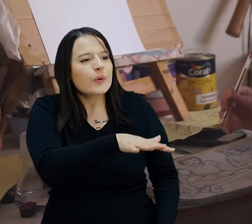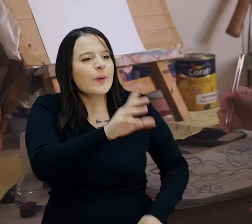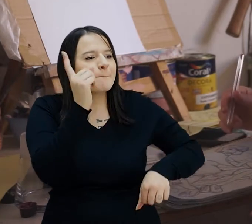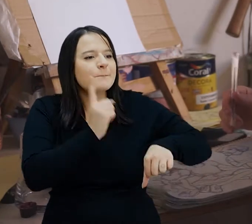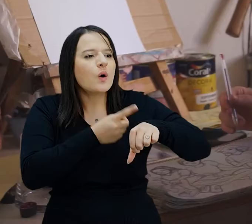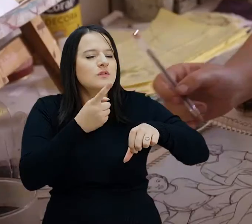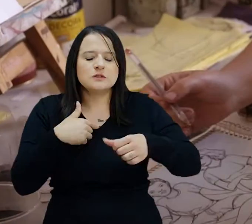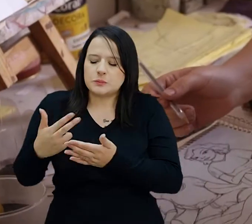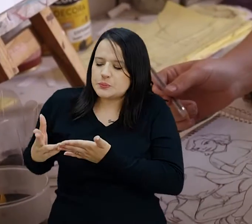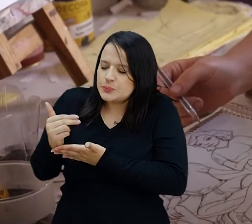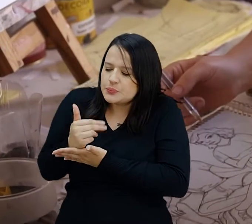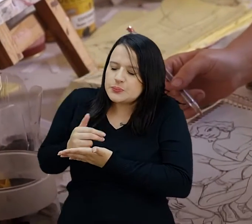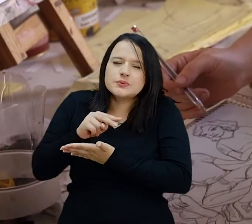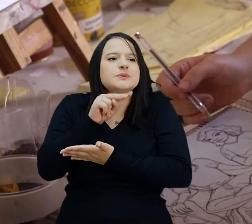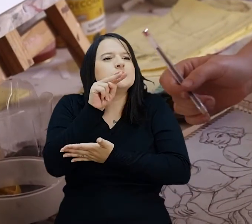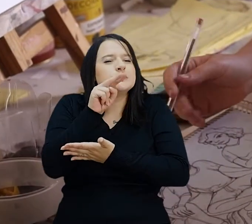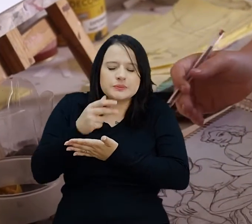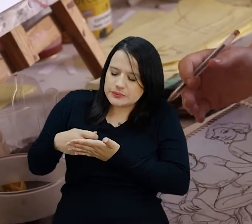ao vivo ali. Então,